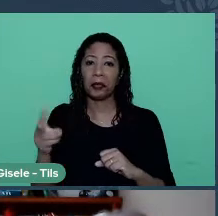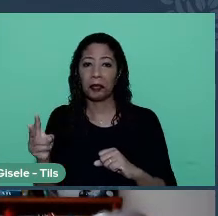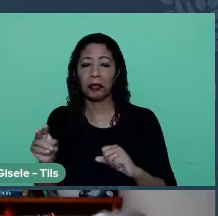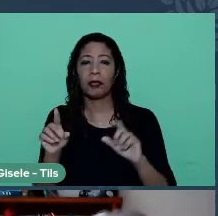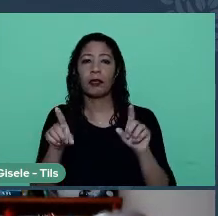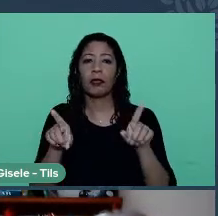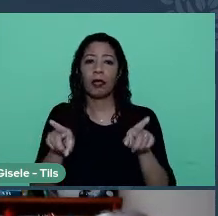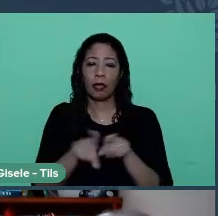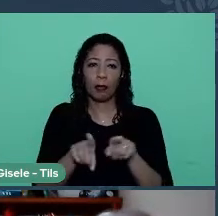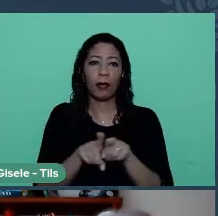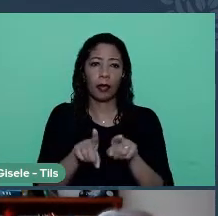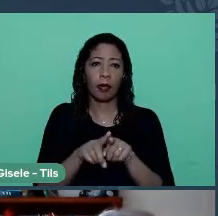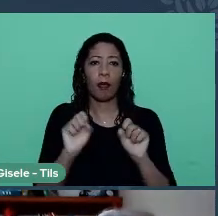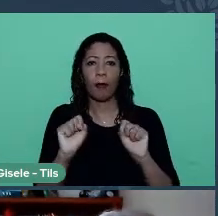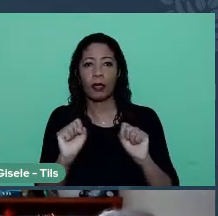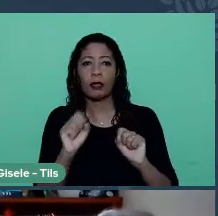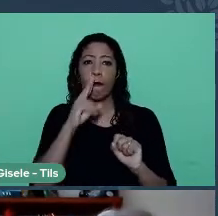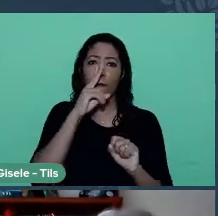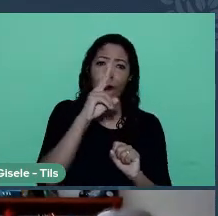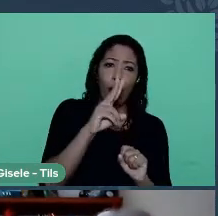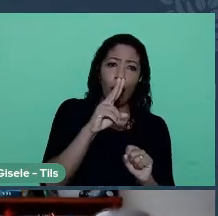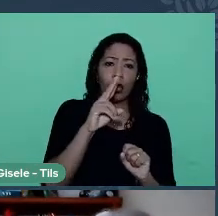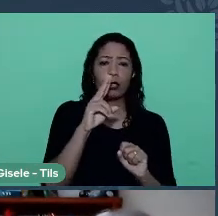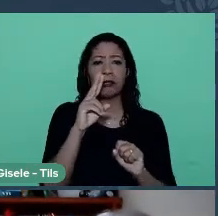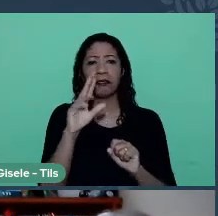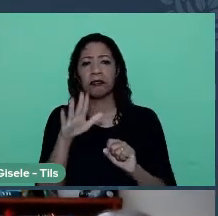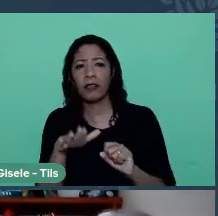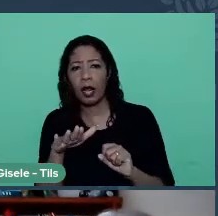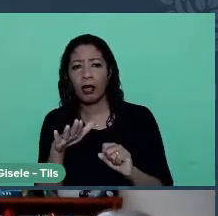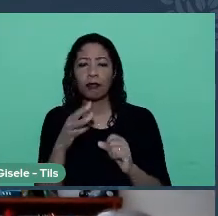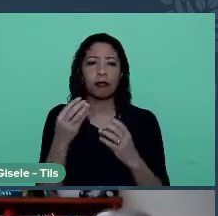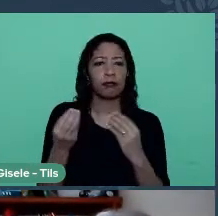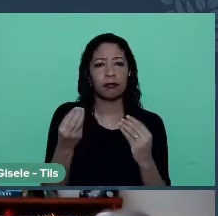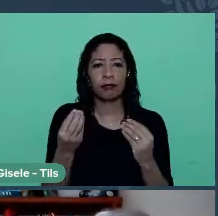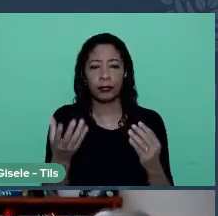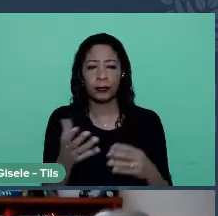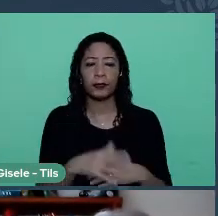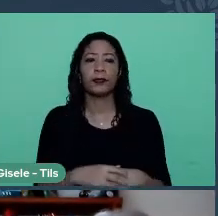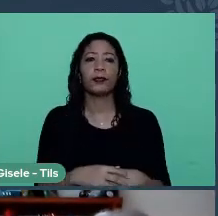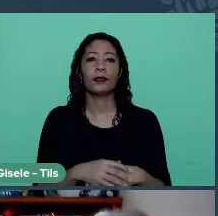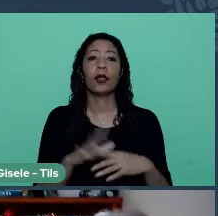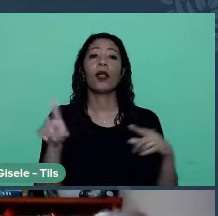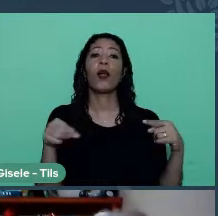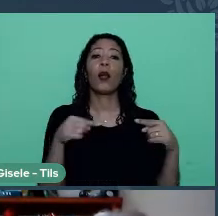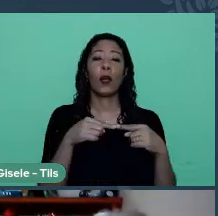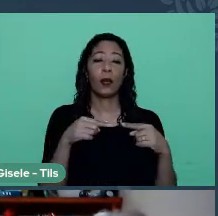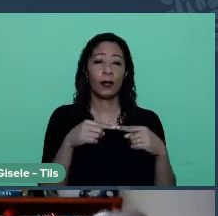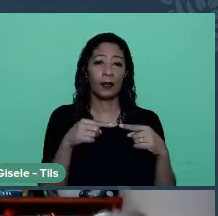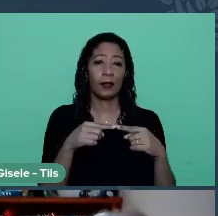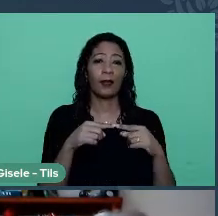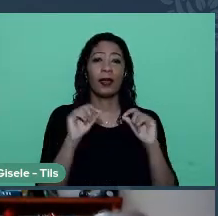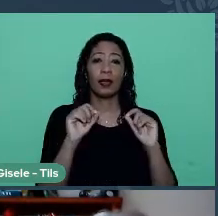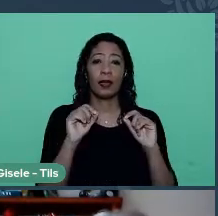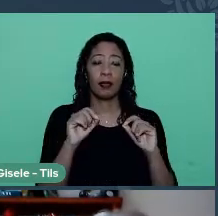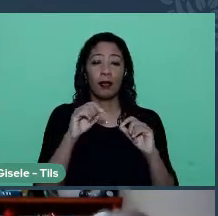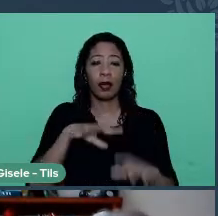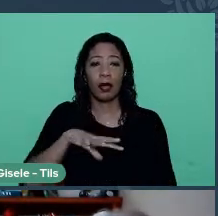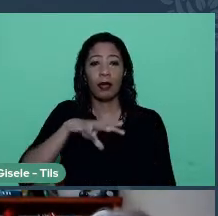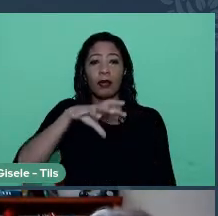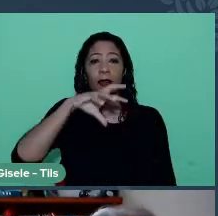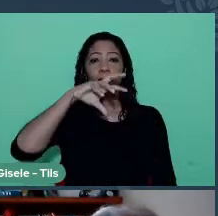própria intensidade, sendo normalmente associado à limitação variável do fluxo aéreo, ou